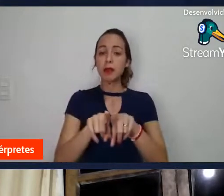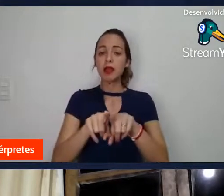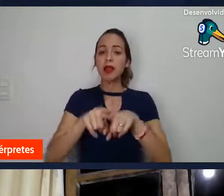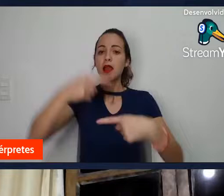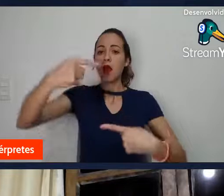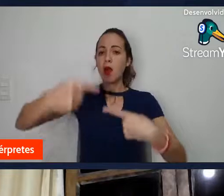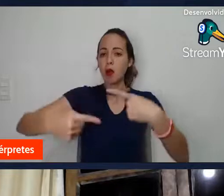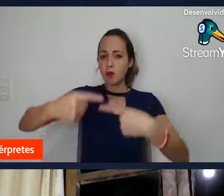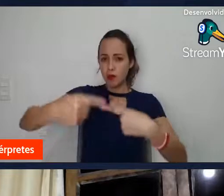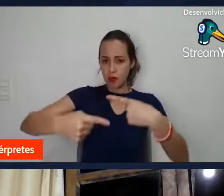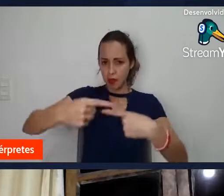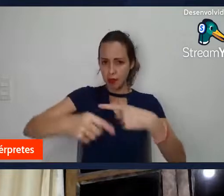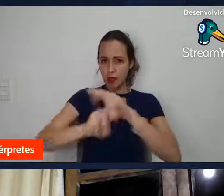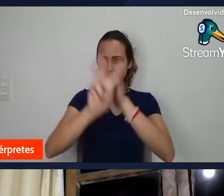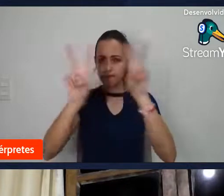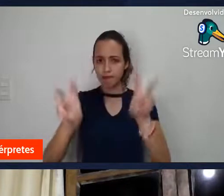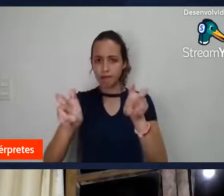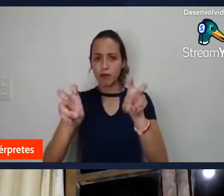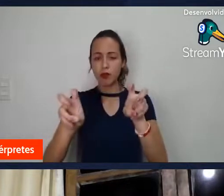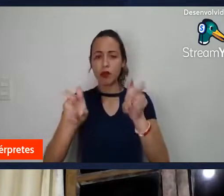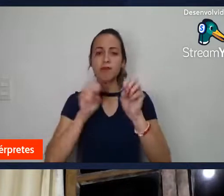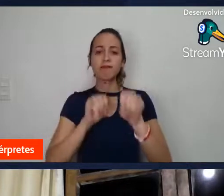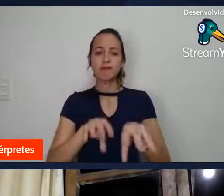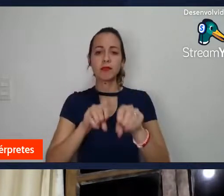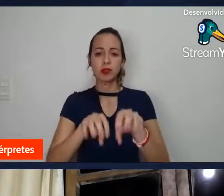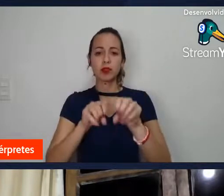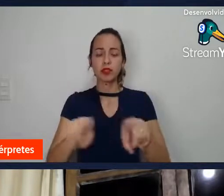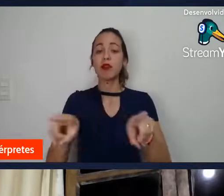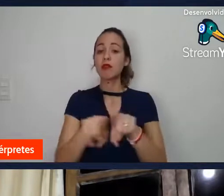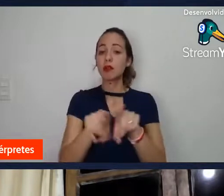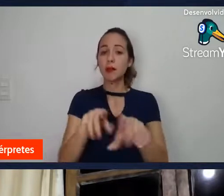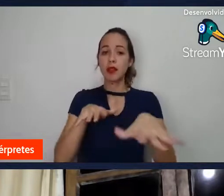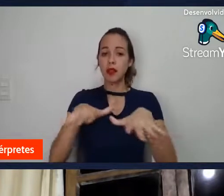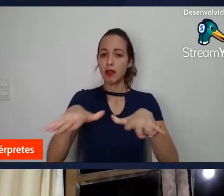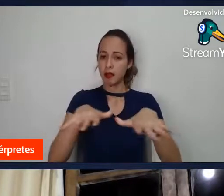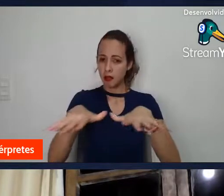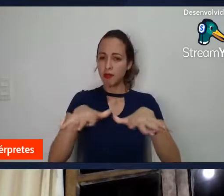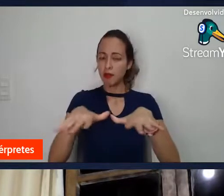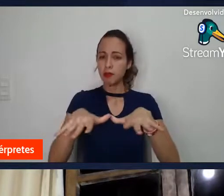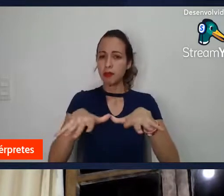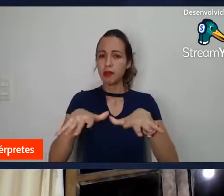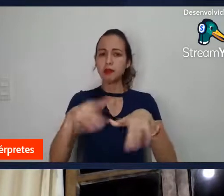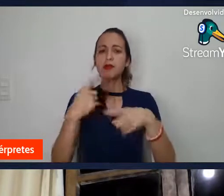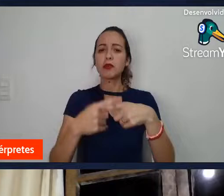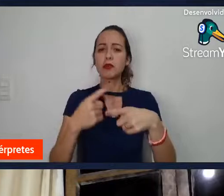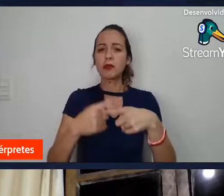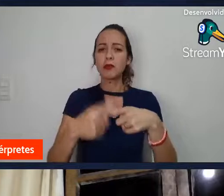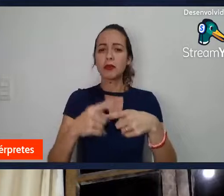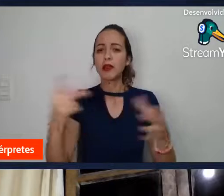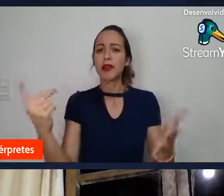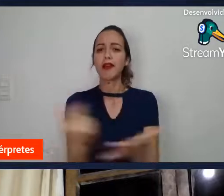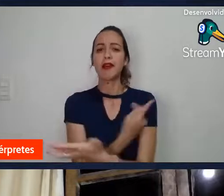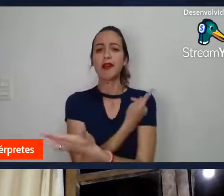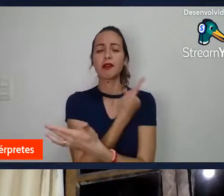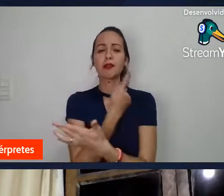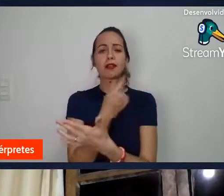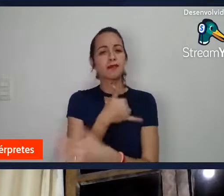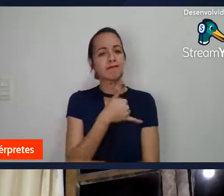debate da educação que contraponha a esse movimento que, lamentavelmente, existe no nosso país,